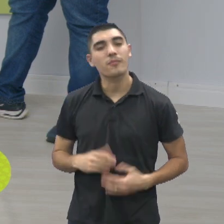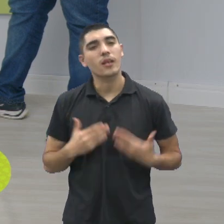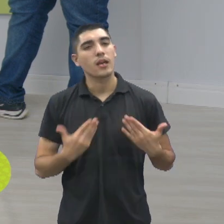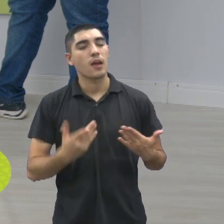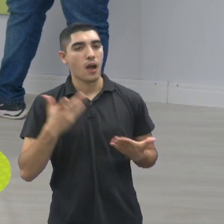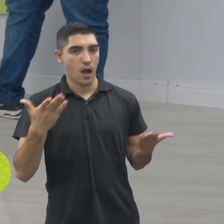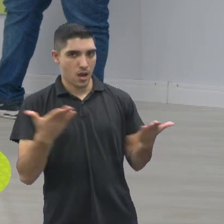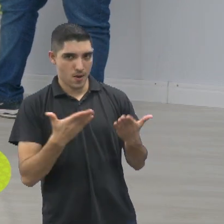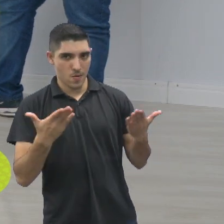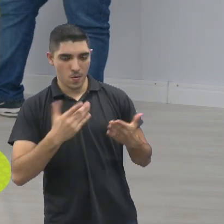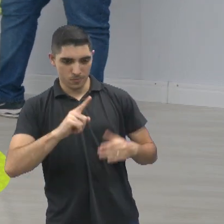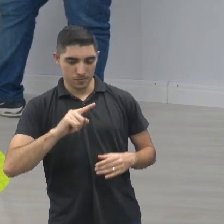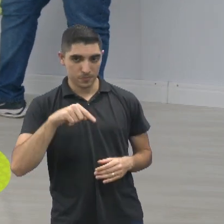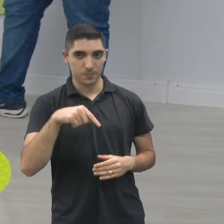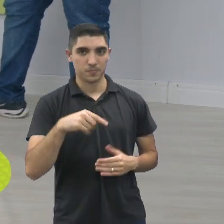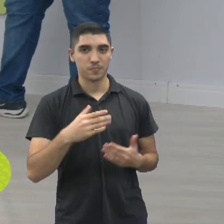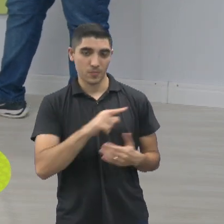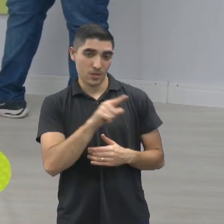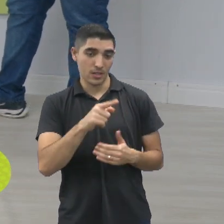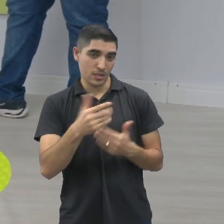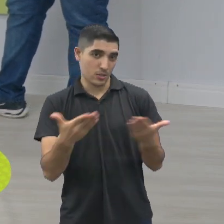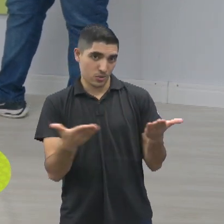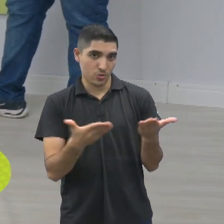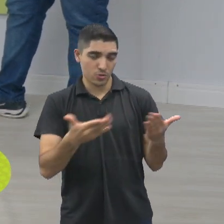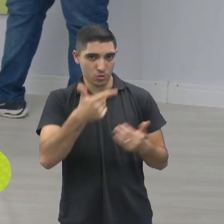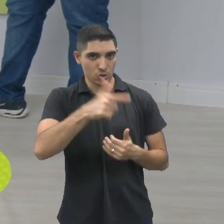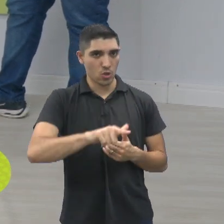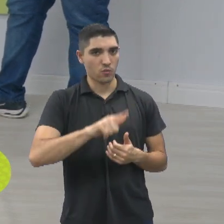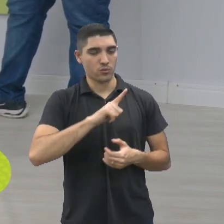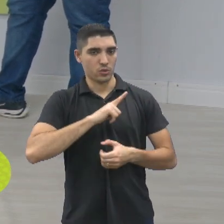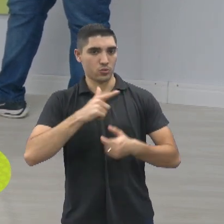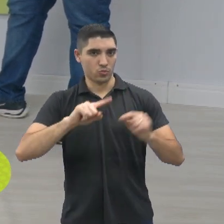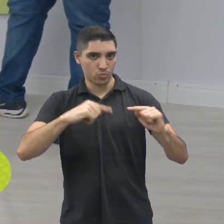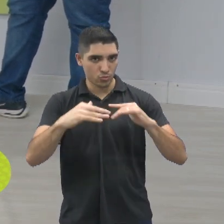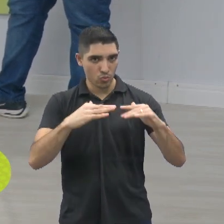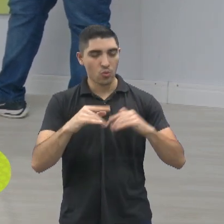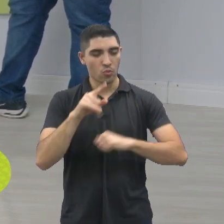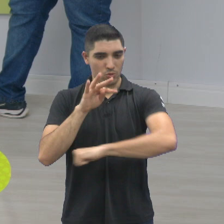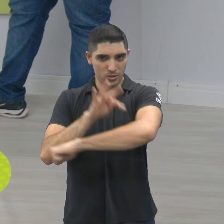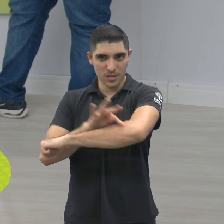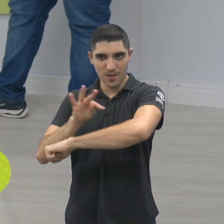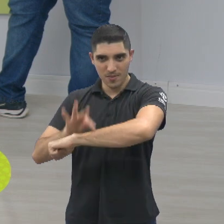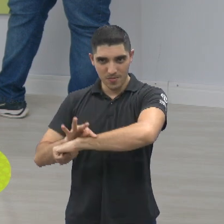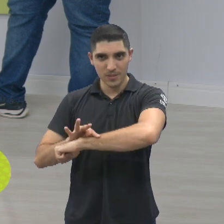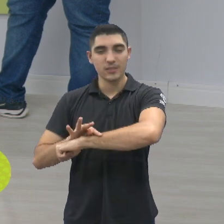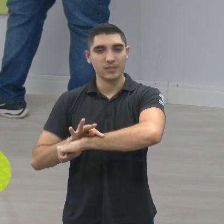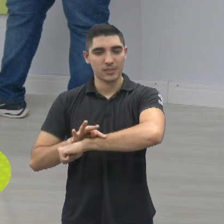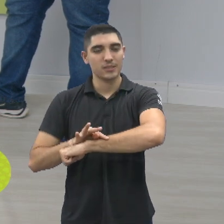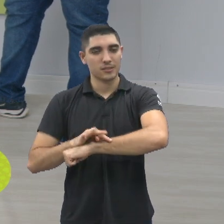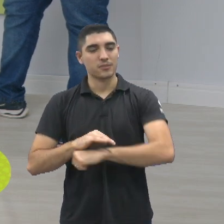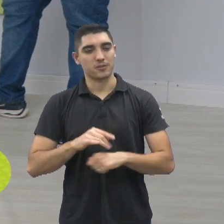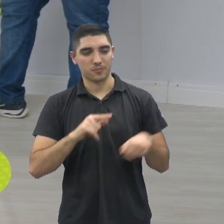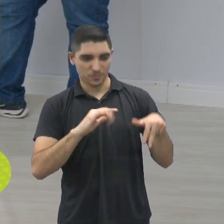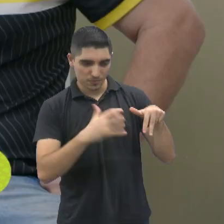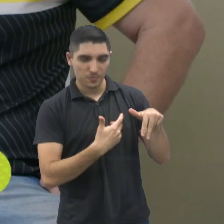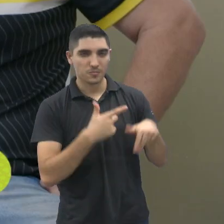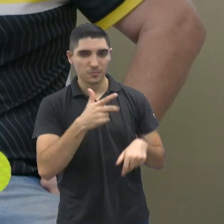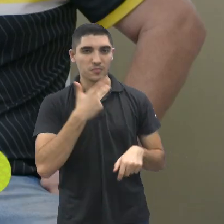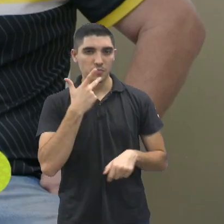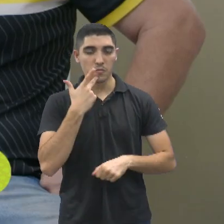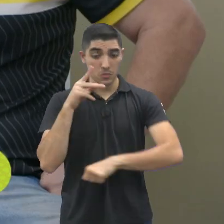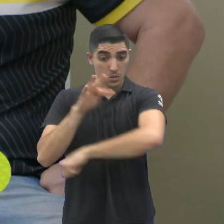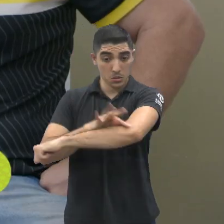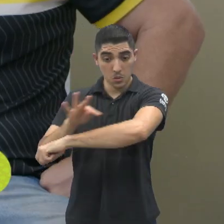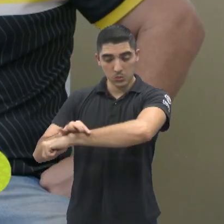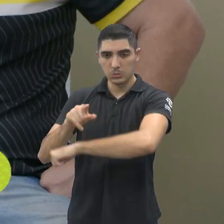Taquaritinga, vocês se encontram de novo, né? Como é que você vê o Taquaritinga... você colocou o Taquaritinga como sendo um dos favoritos também,